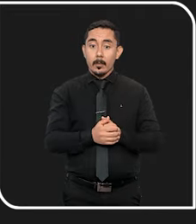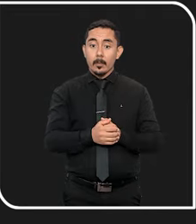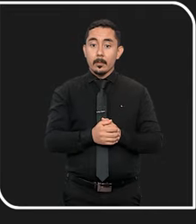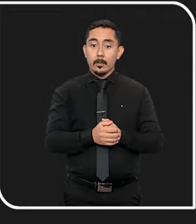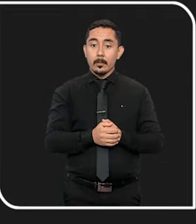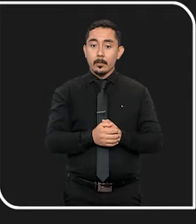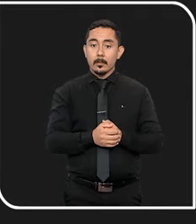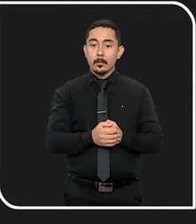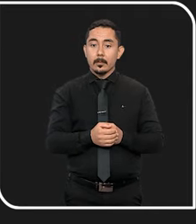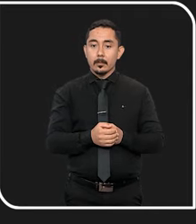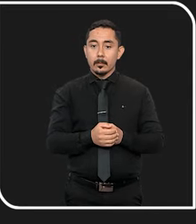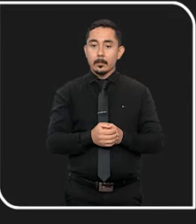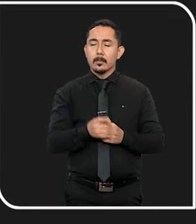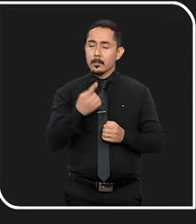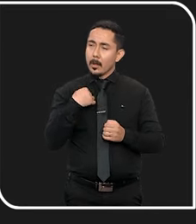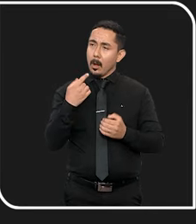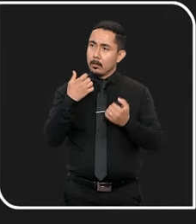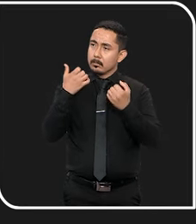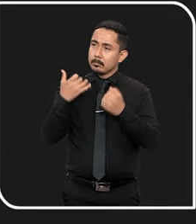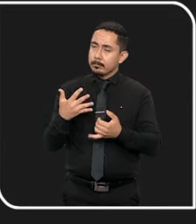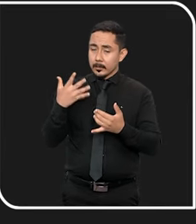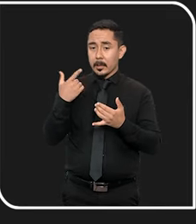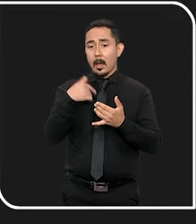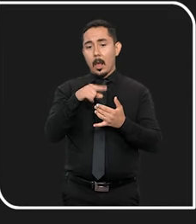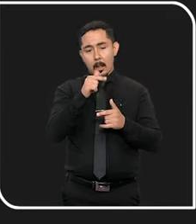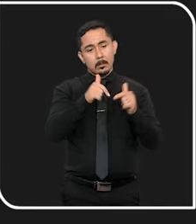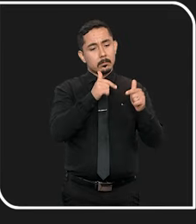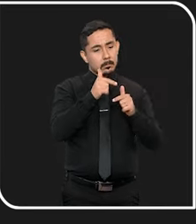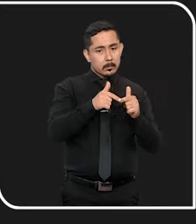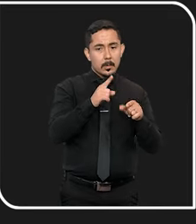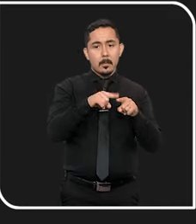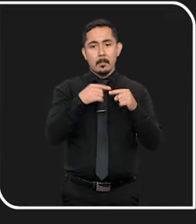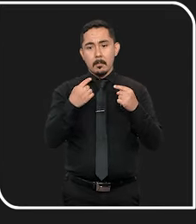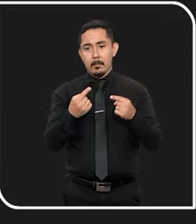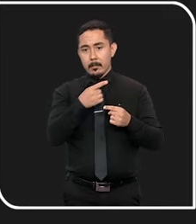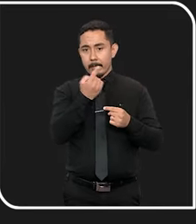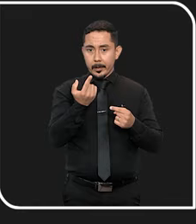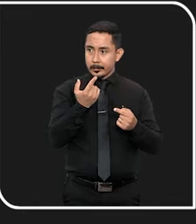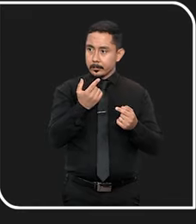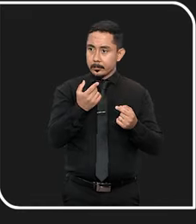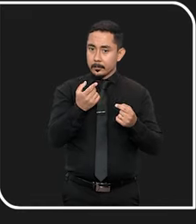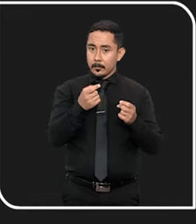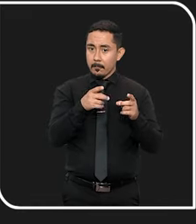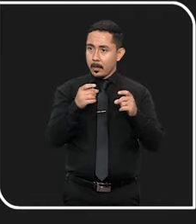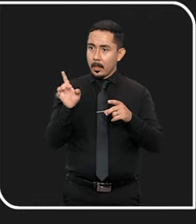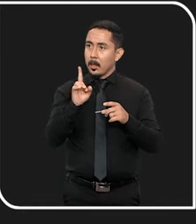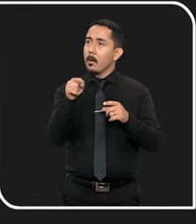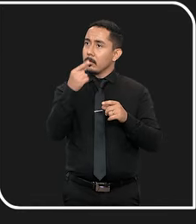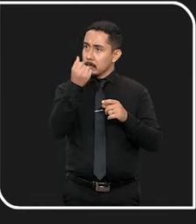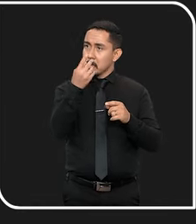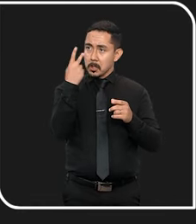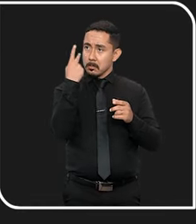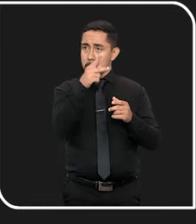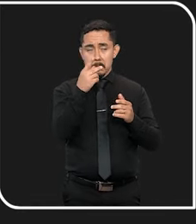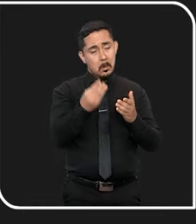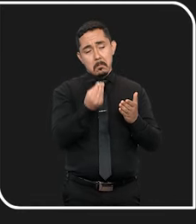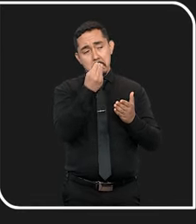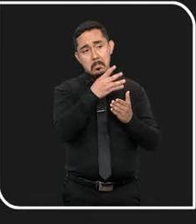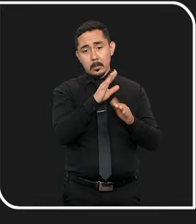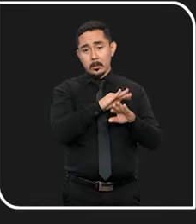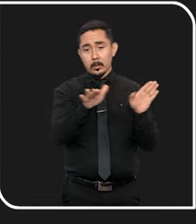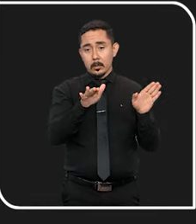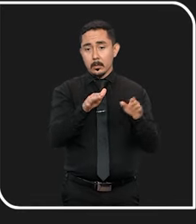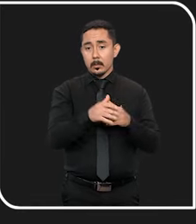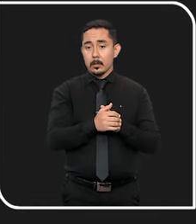e E aí eu comecei a falar né Falei ela tá trabalhando ela tá vendendo o pano mas ela não tava te vendendo o pano mãe você deu o